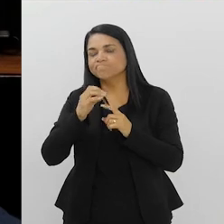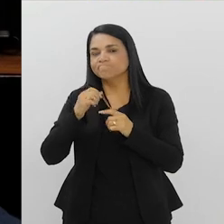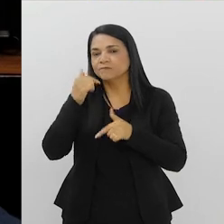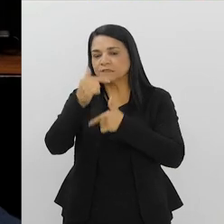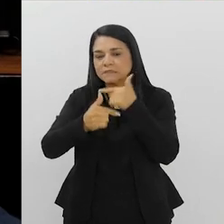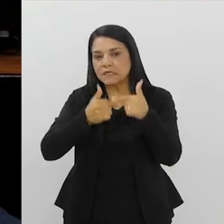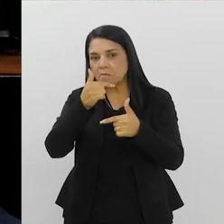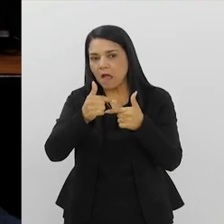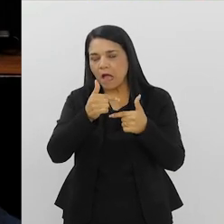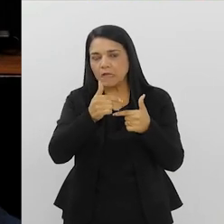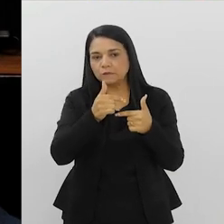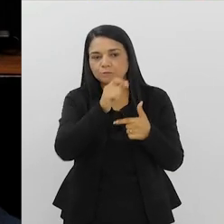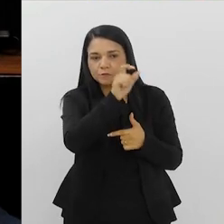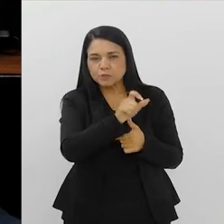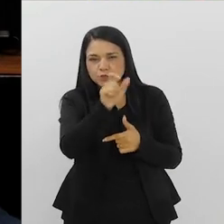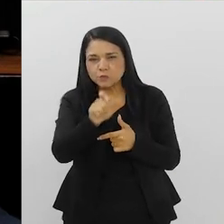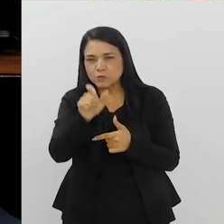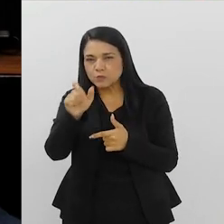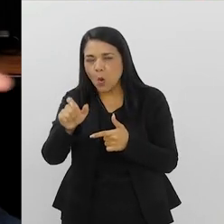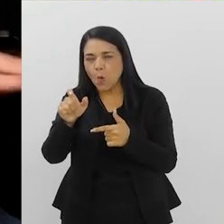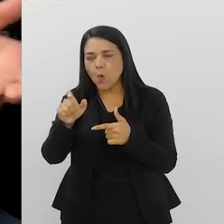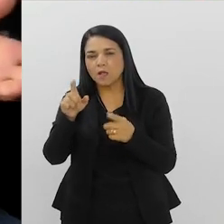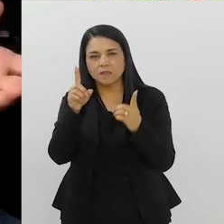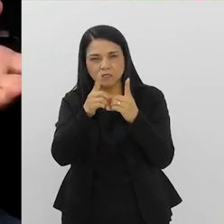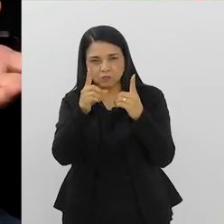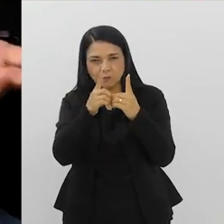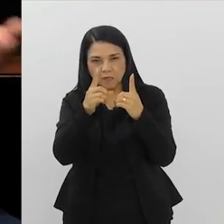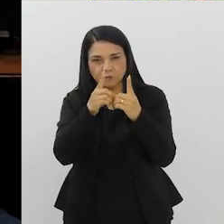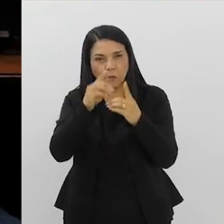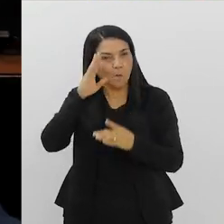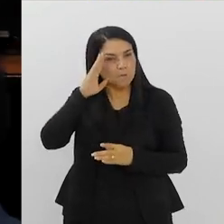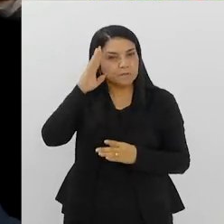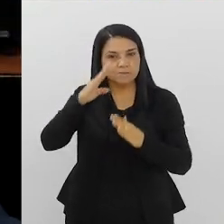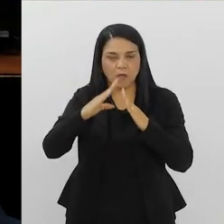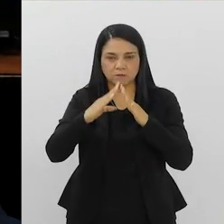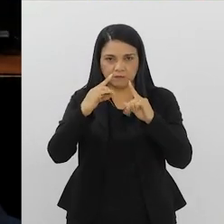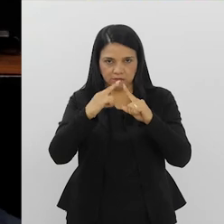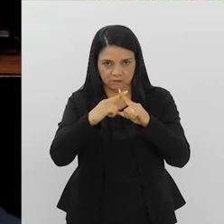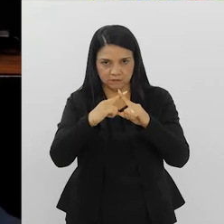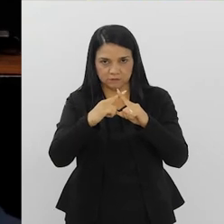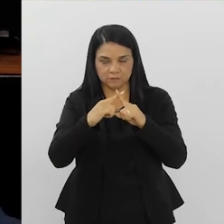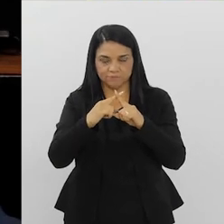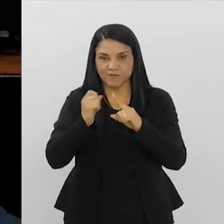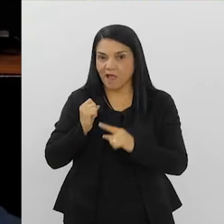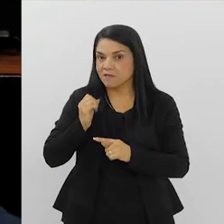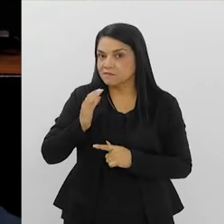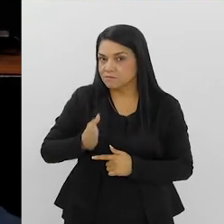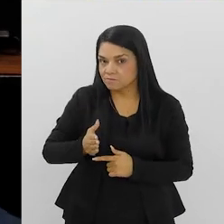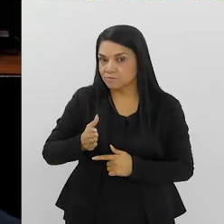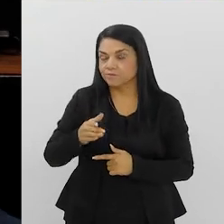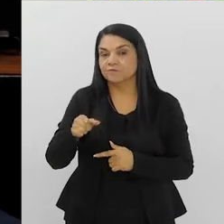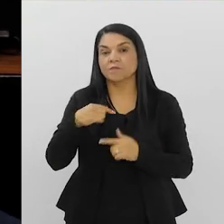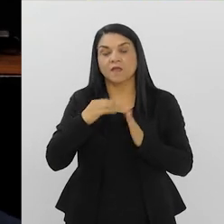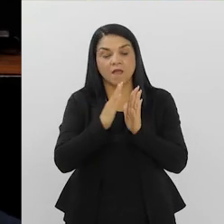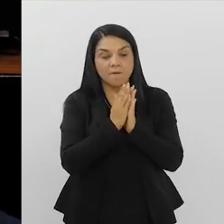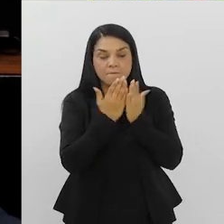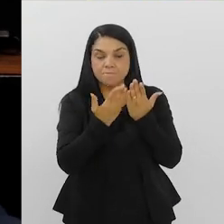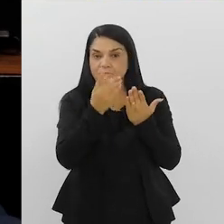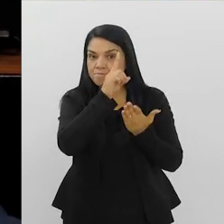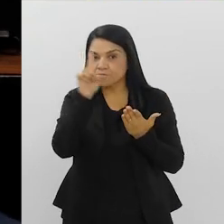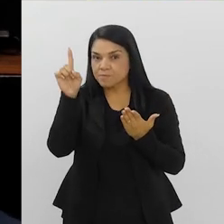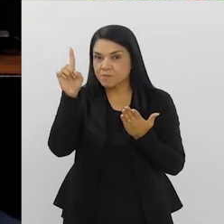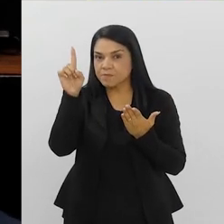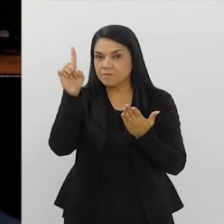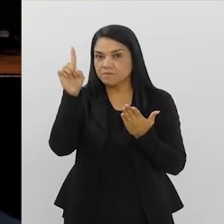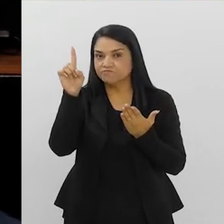pode ir nos nossos cultos que nós chamamos de reuniões né estamos lá todos reunidos eh com um propósito só que